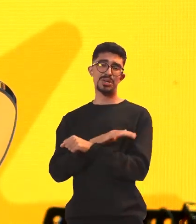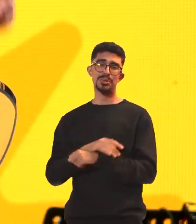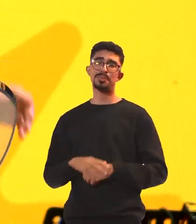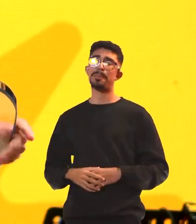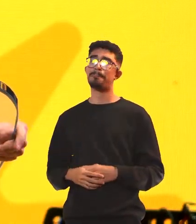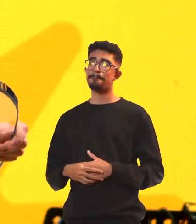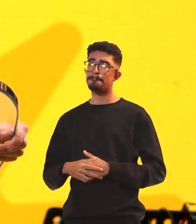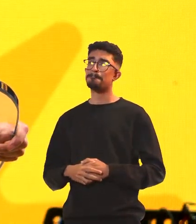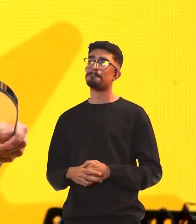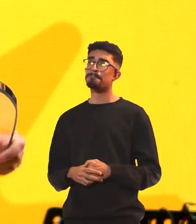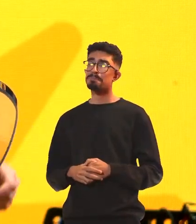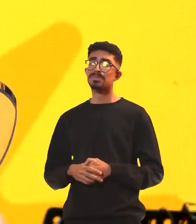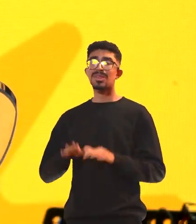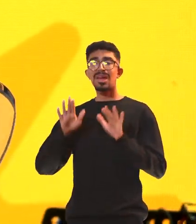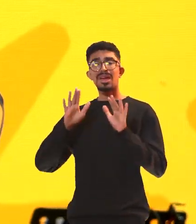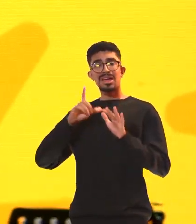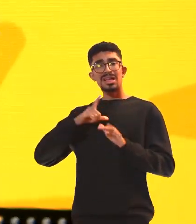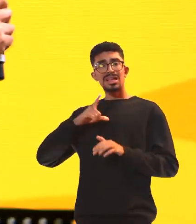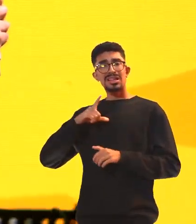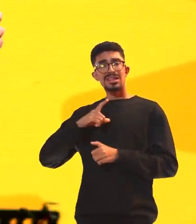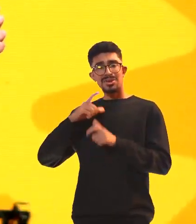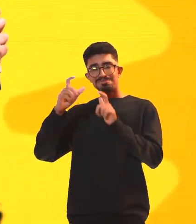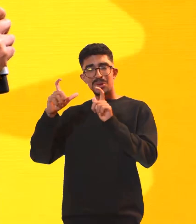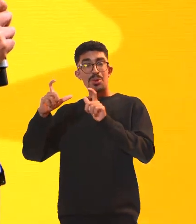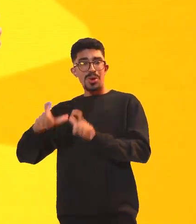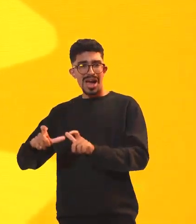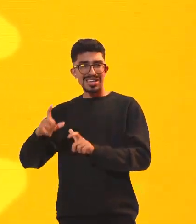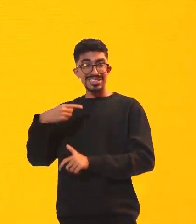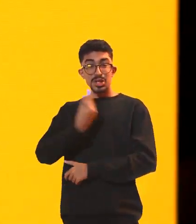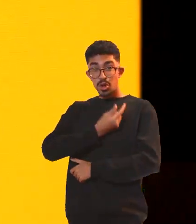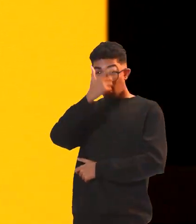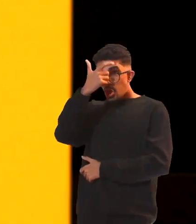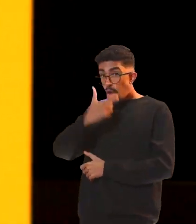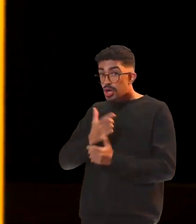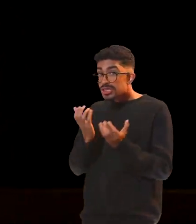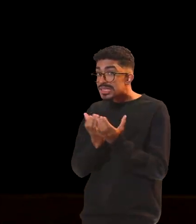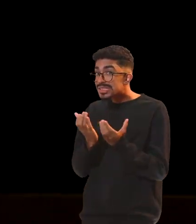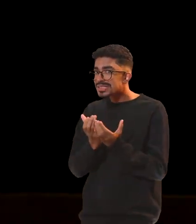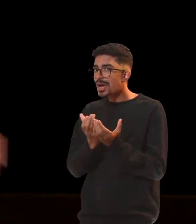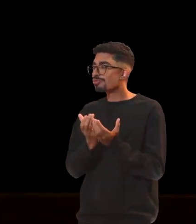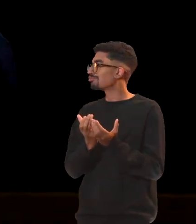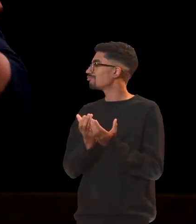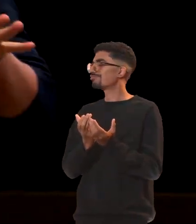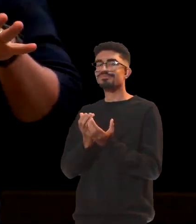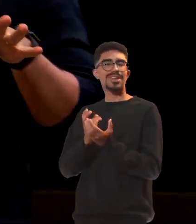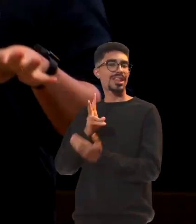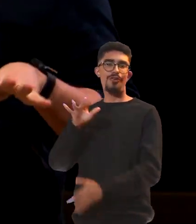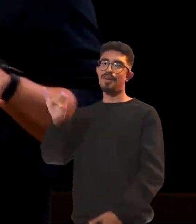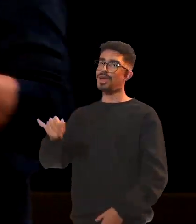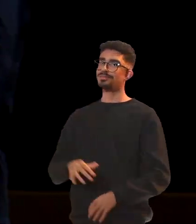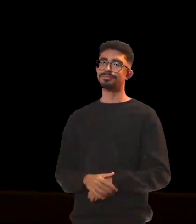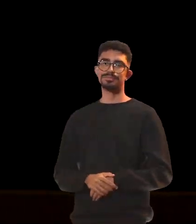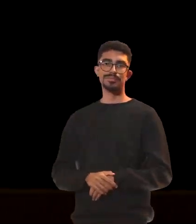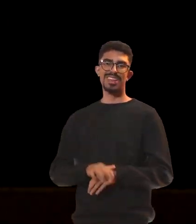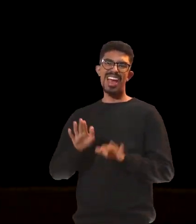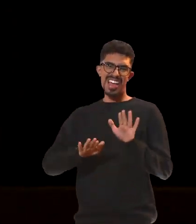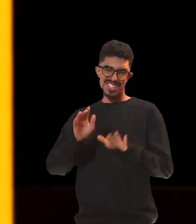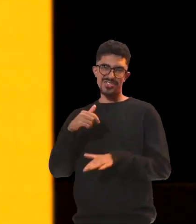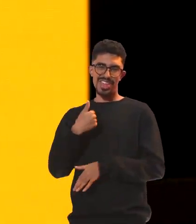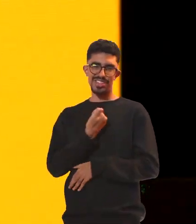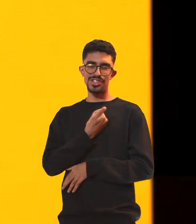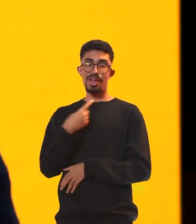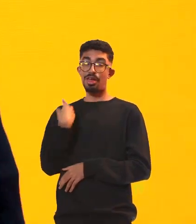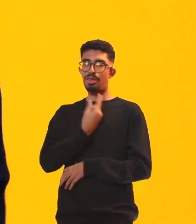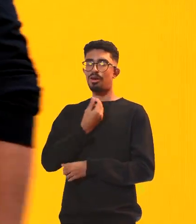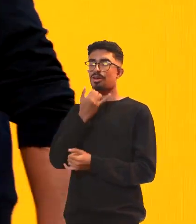Existem lugares que, como seguidores de Jesus, a gente não vai andar. A gente tem algumas desculpas, né? Não, mas eu preciso estar